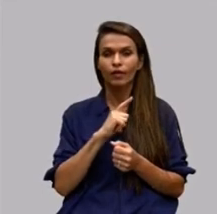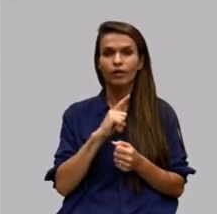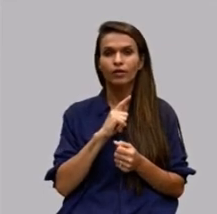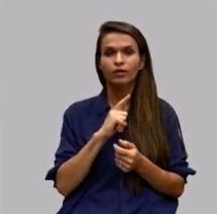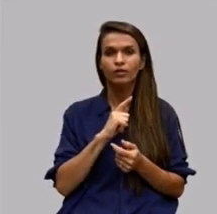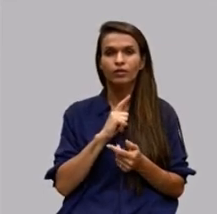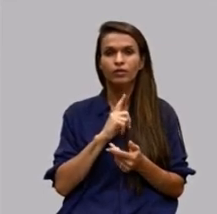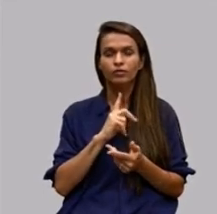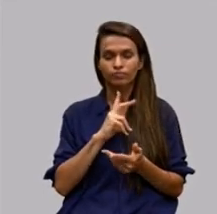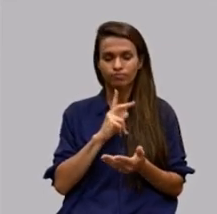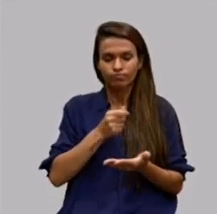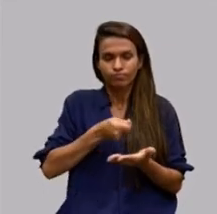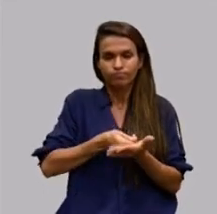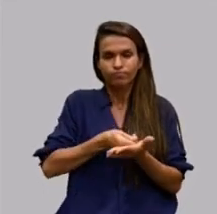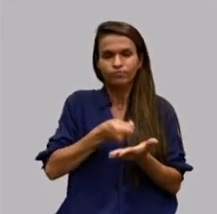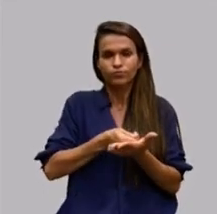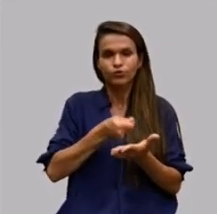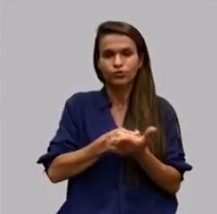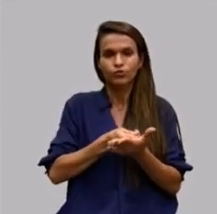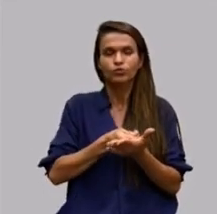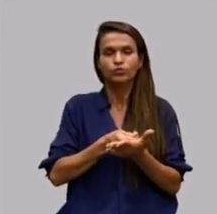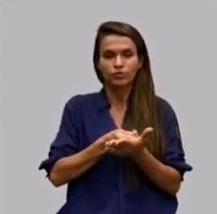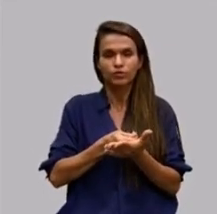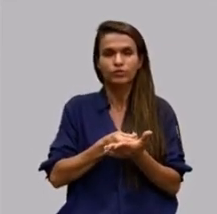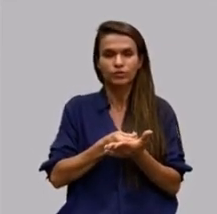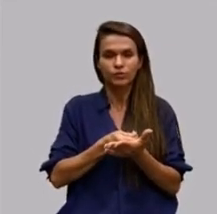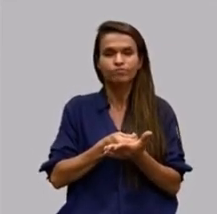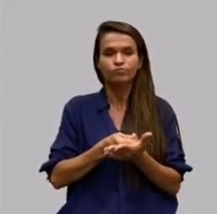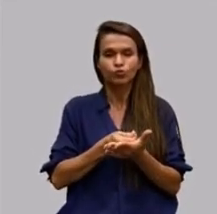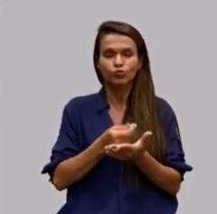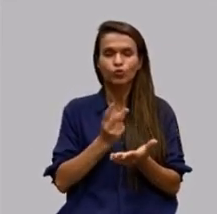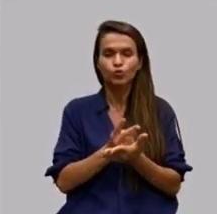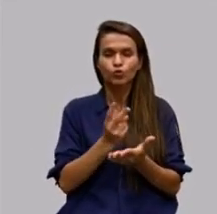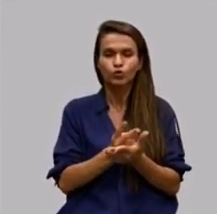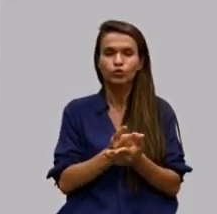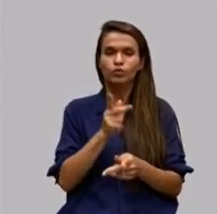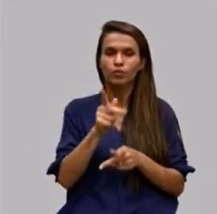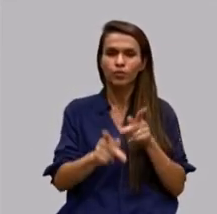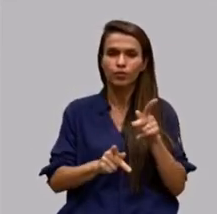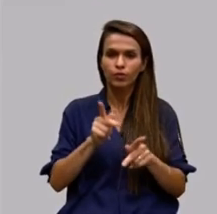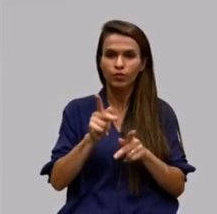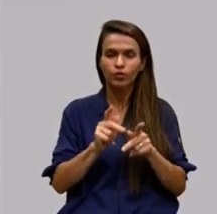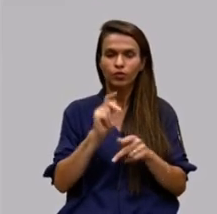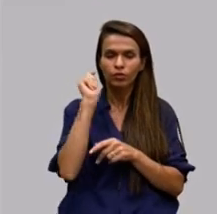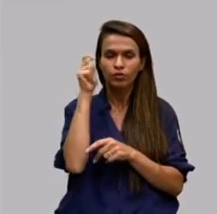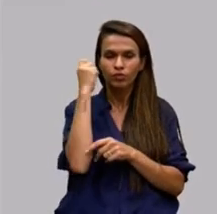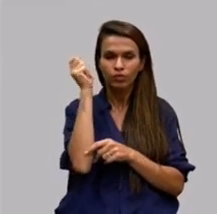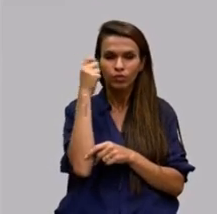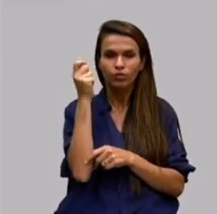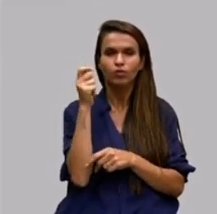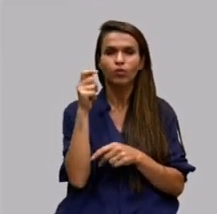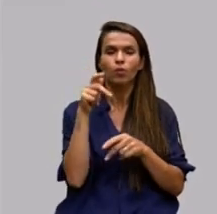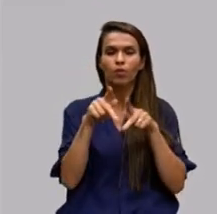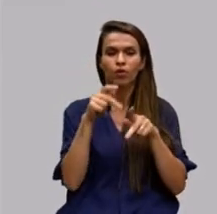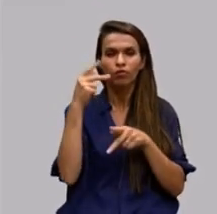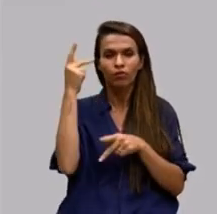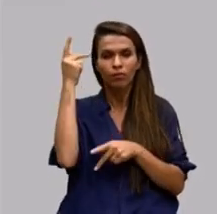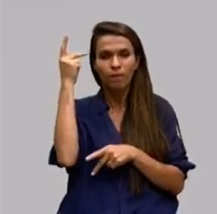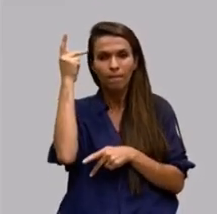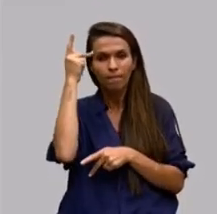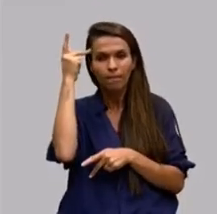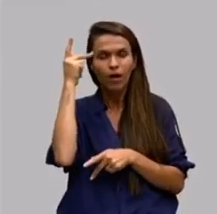dura luta de resistência dos povos, do povo gaúcho, do povo paulista, do povo